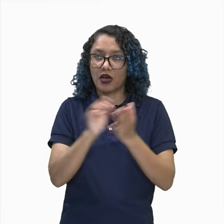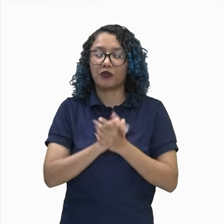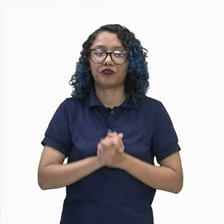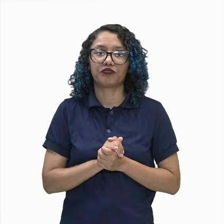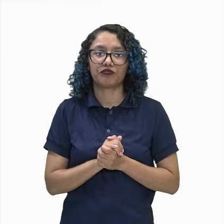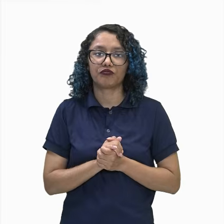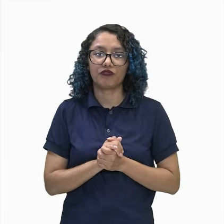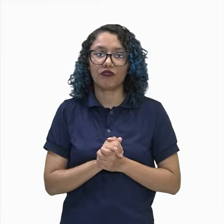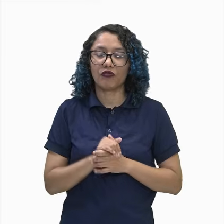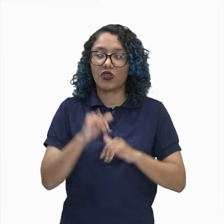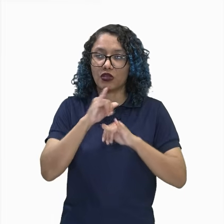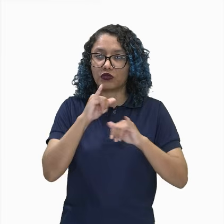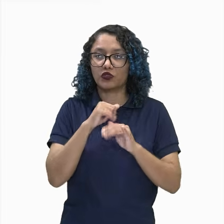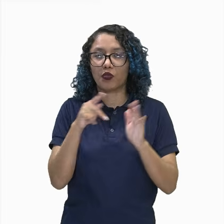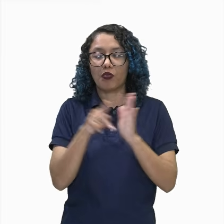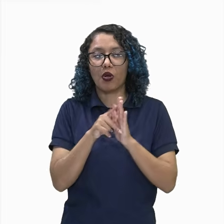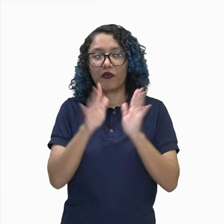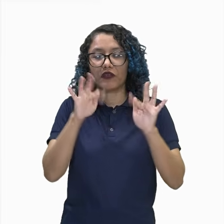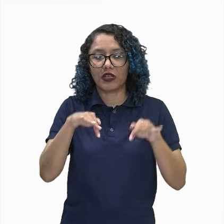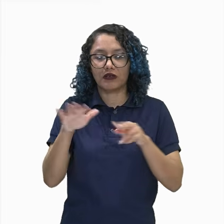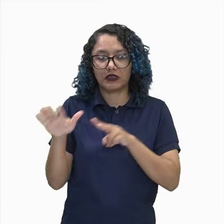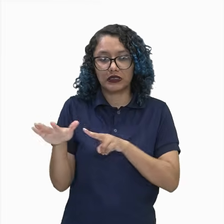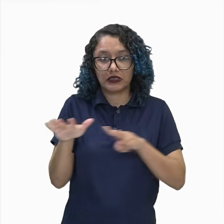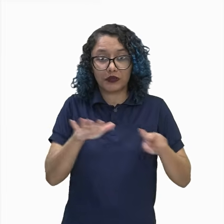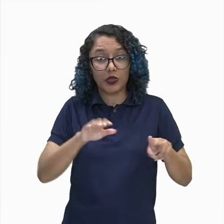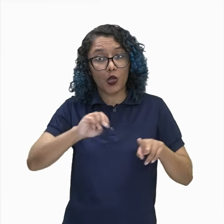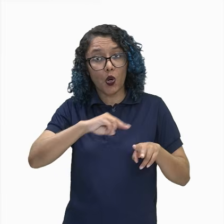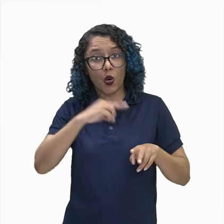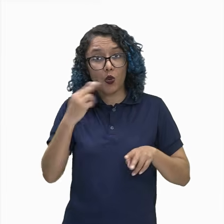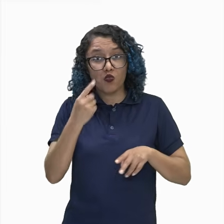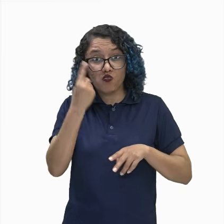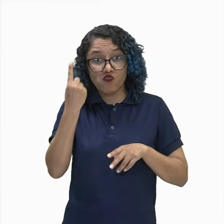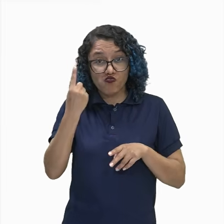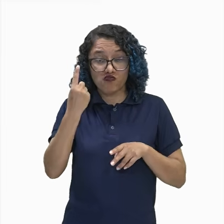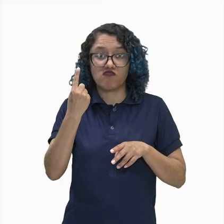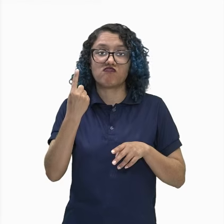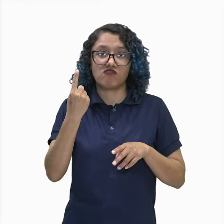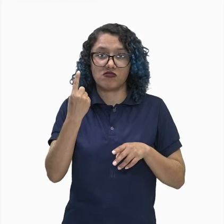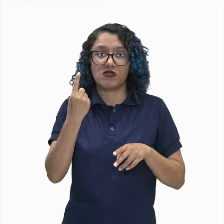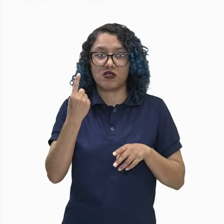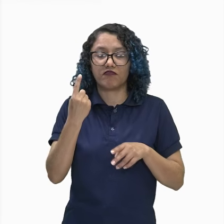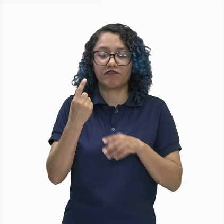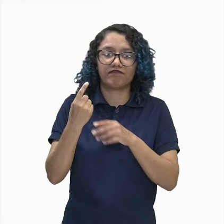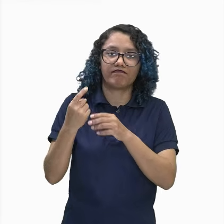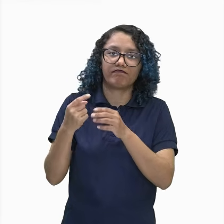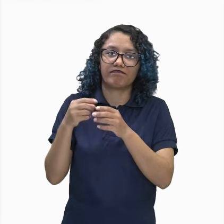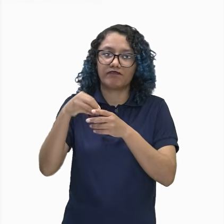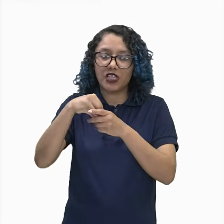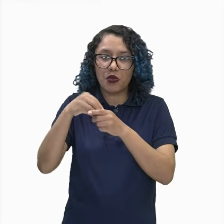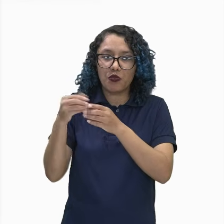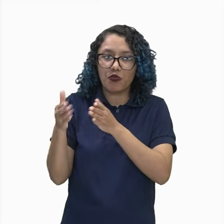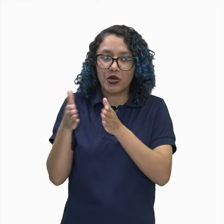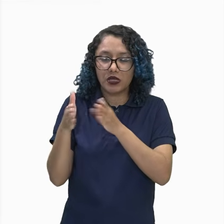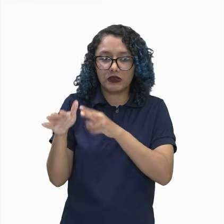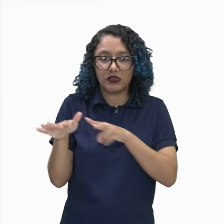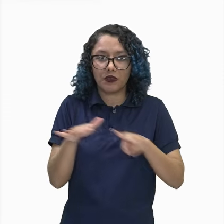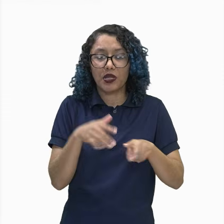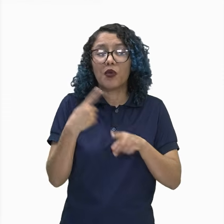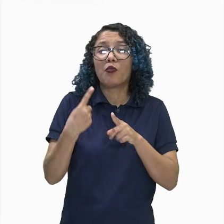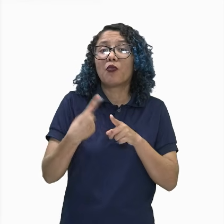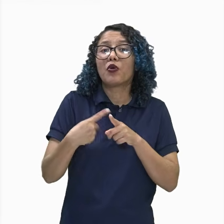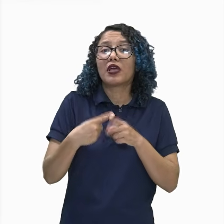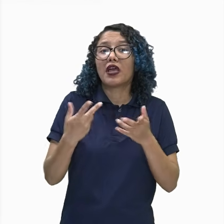de semana ou uma vez por semana. Isso porque quem a produz precisa de tempo para investigar